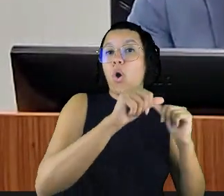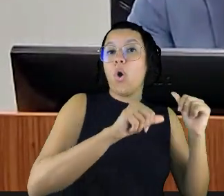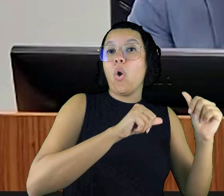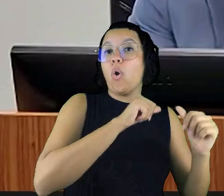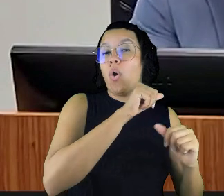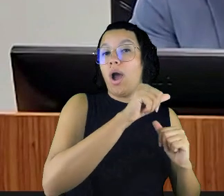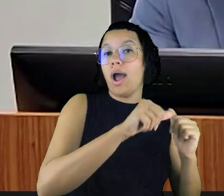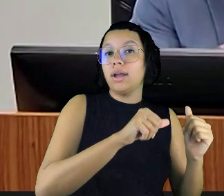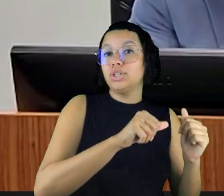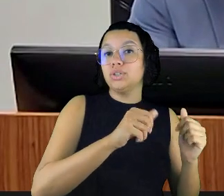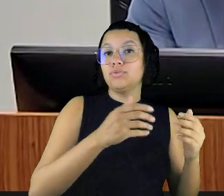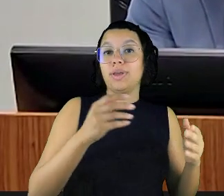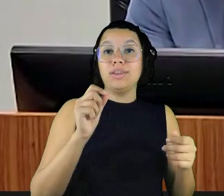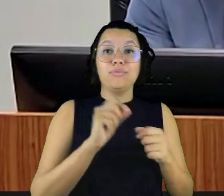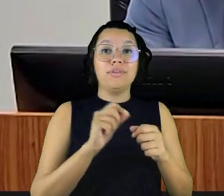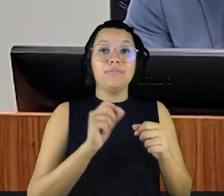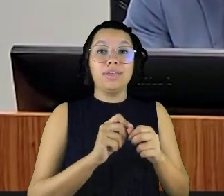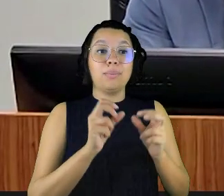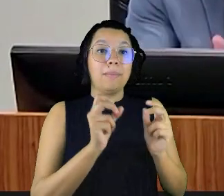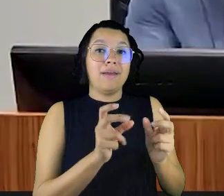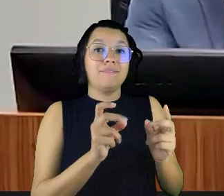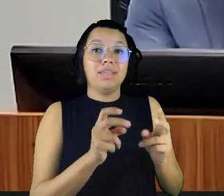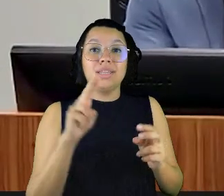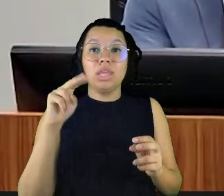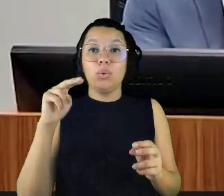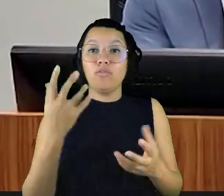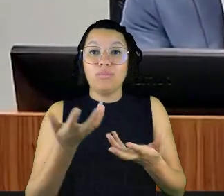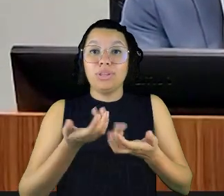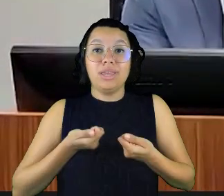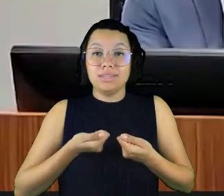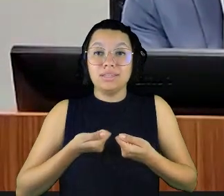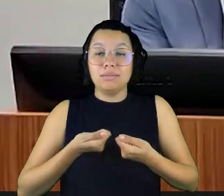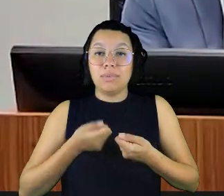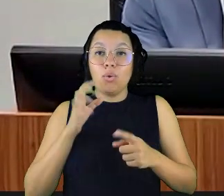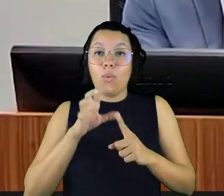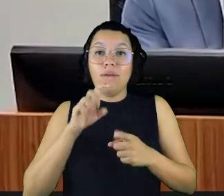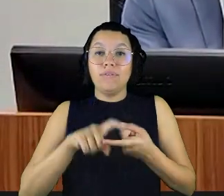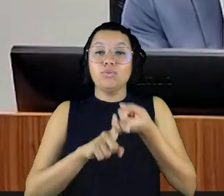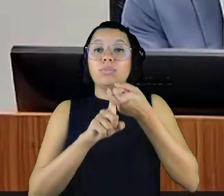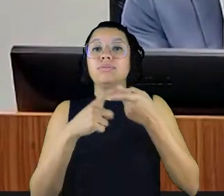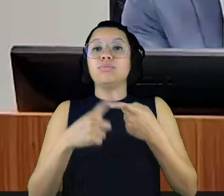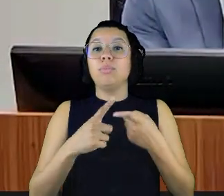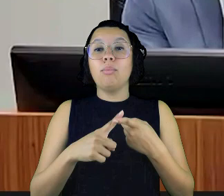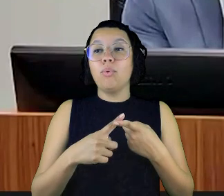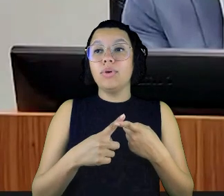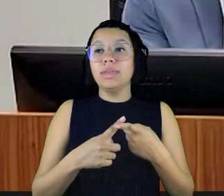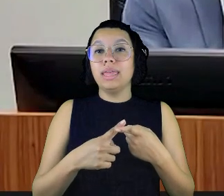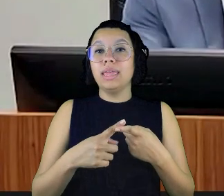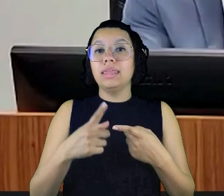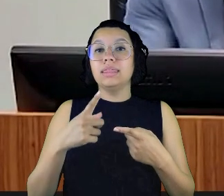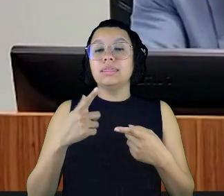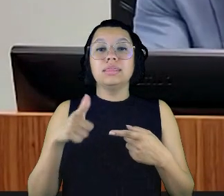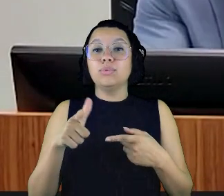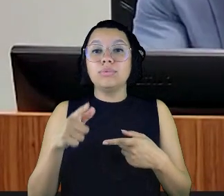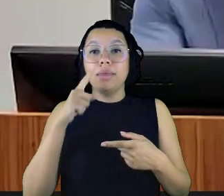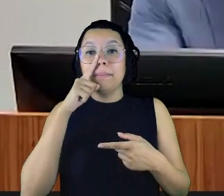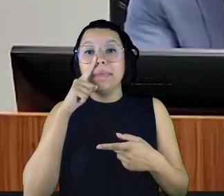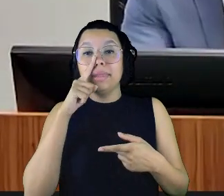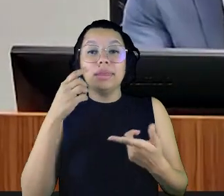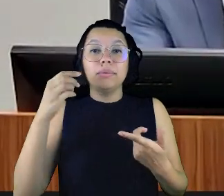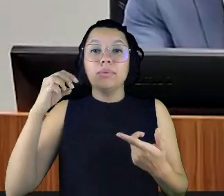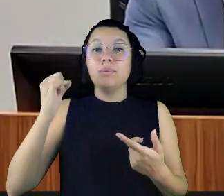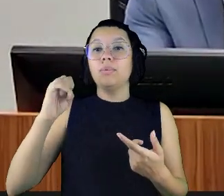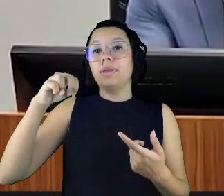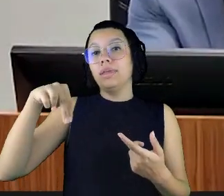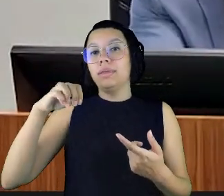receber os seus embargos com efeito suspensivo, porque não existe perigo em mora numa situação como essa, né? Oferece alguma coisa